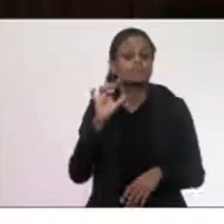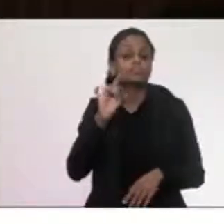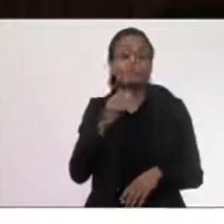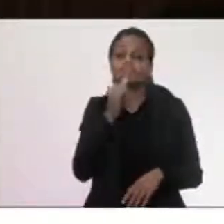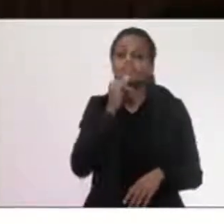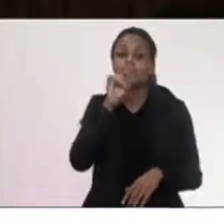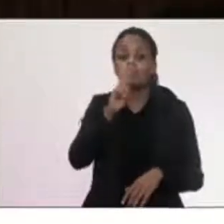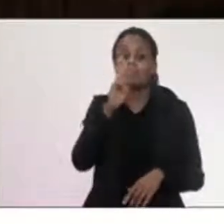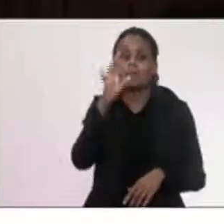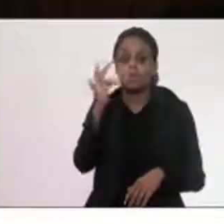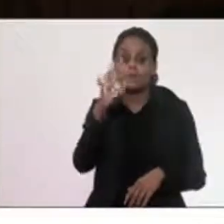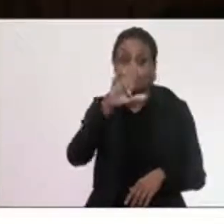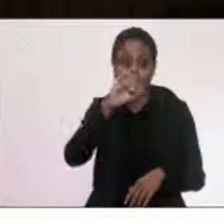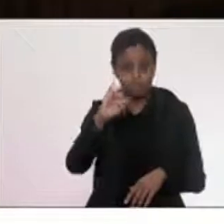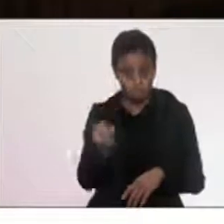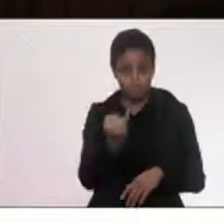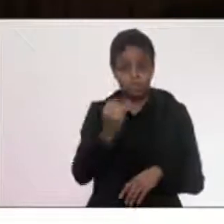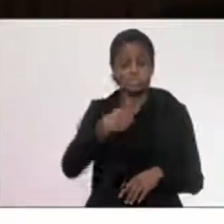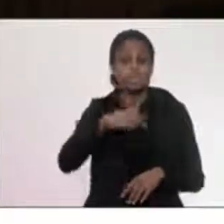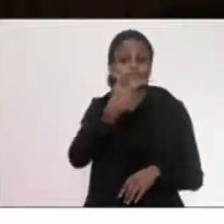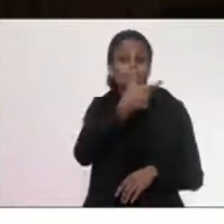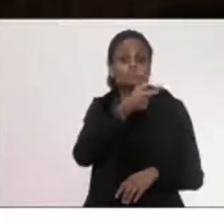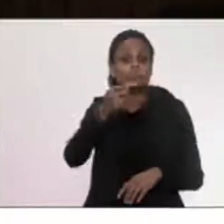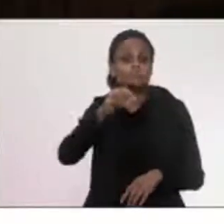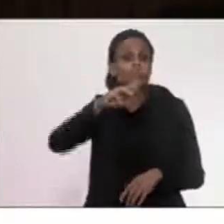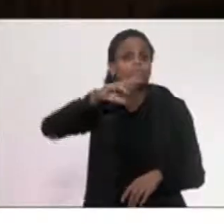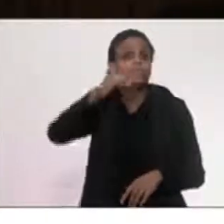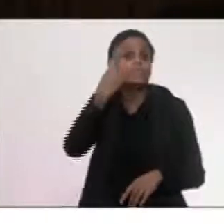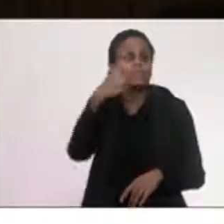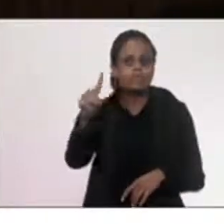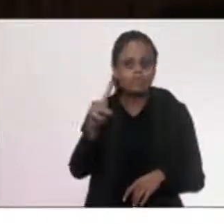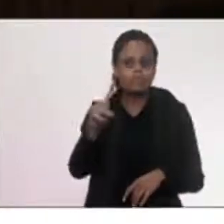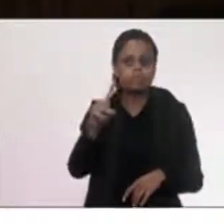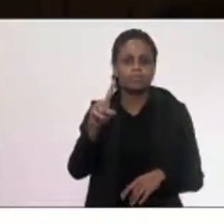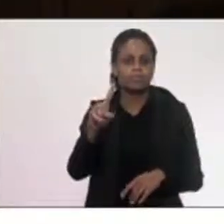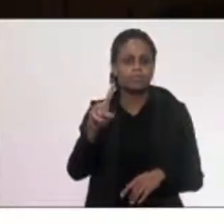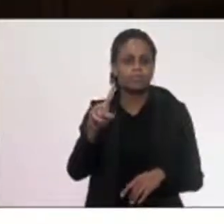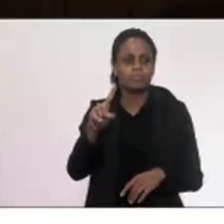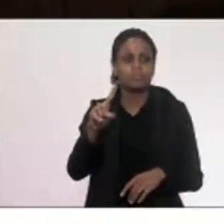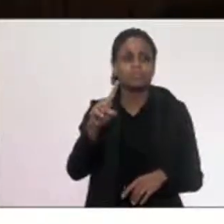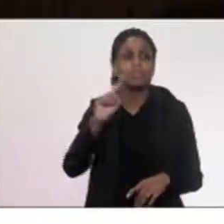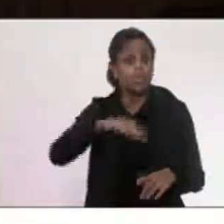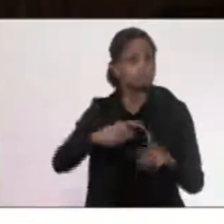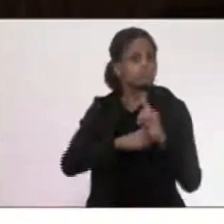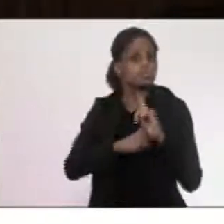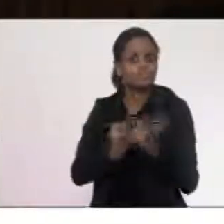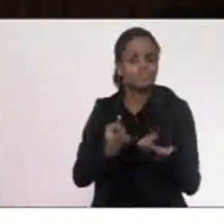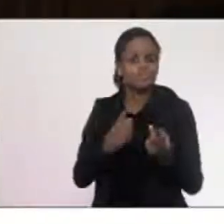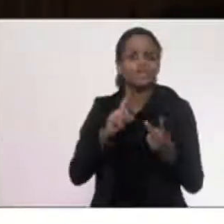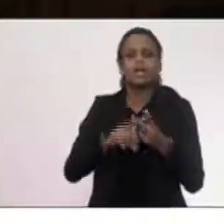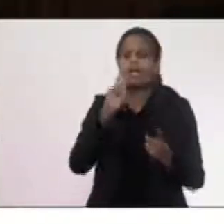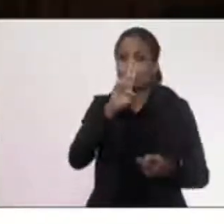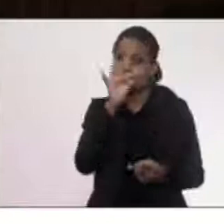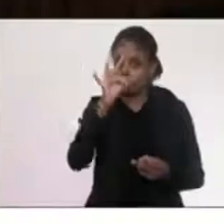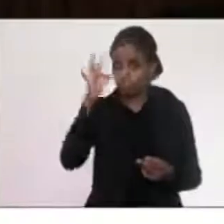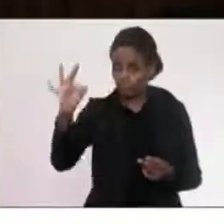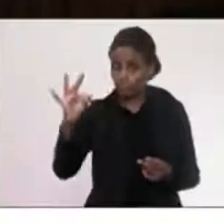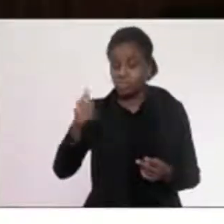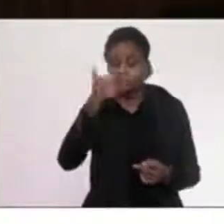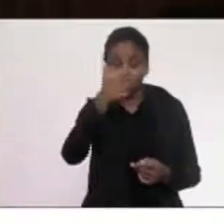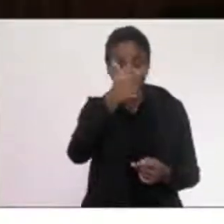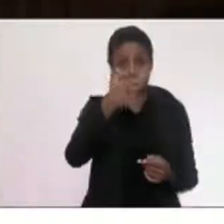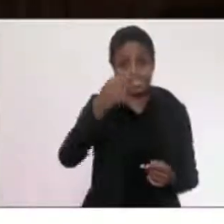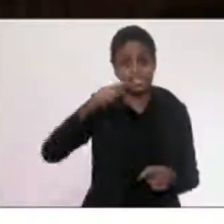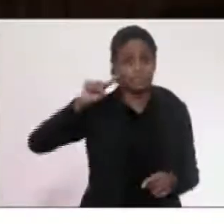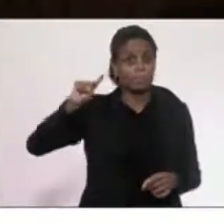por exemplo, temos 200 milhões que viraram o ano de restos a pagar. Na UF, foram 127